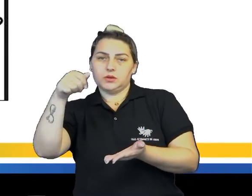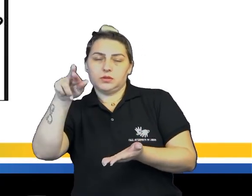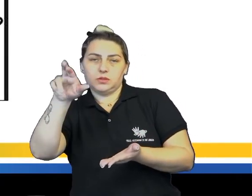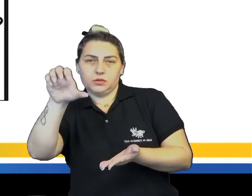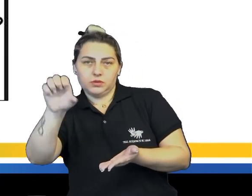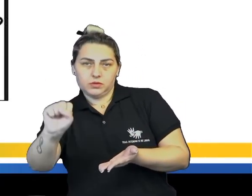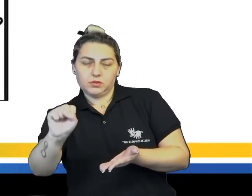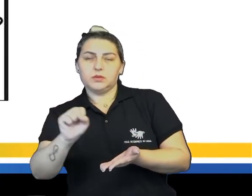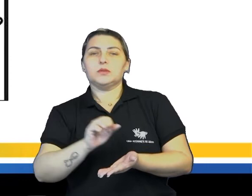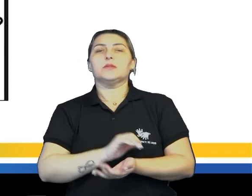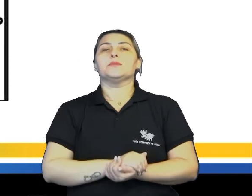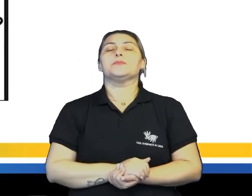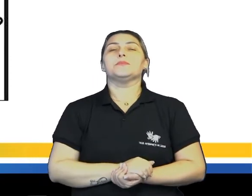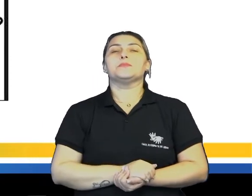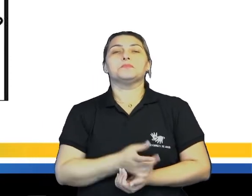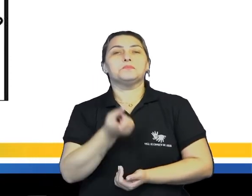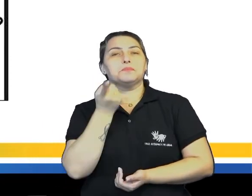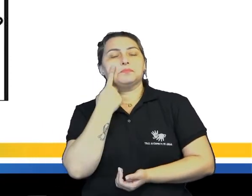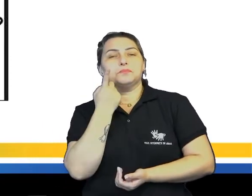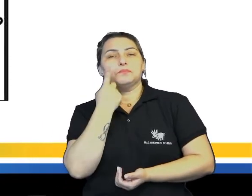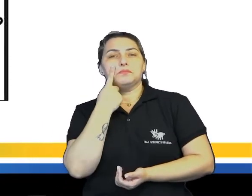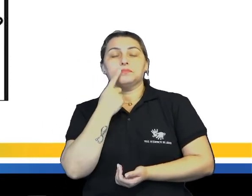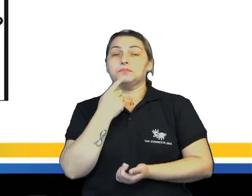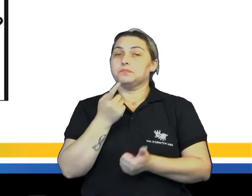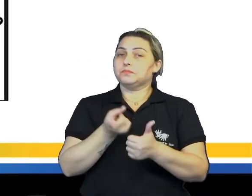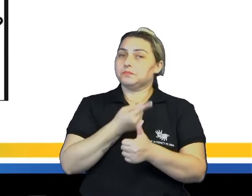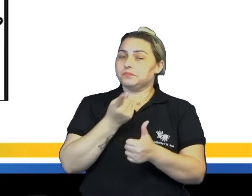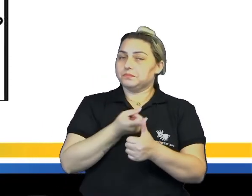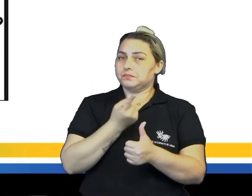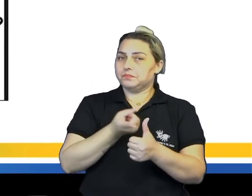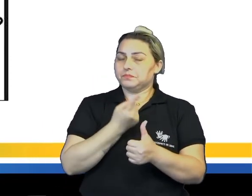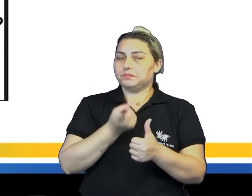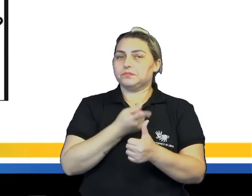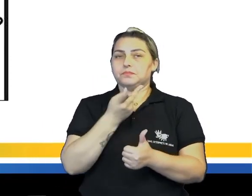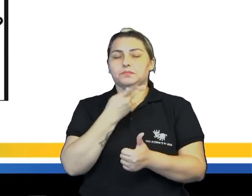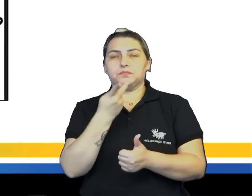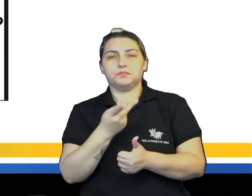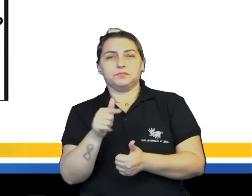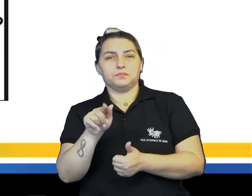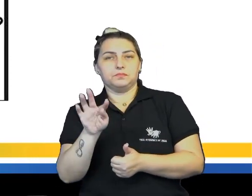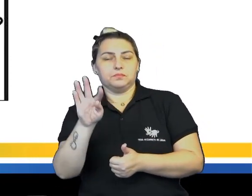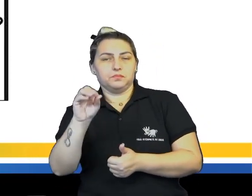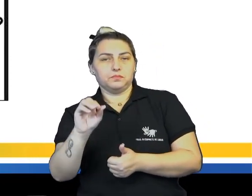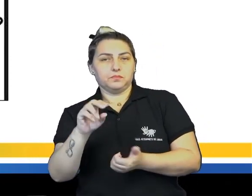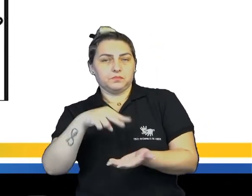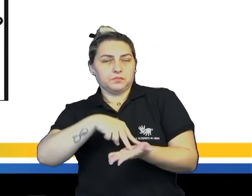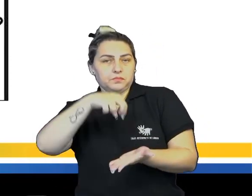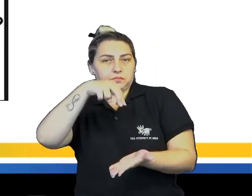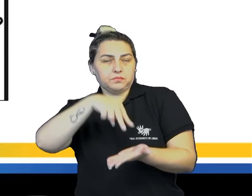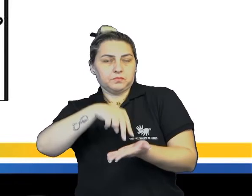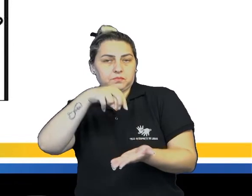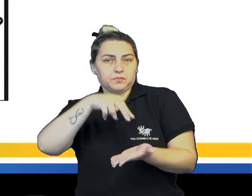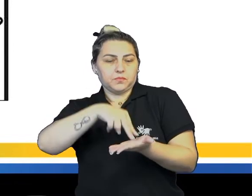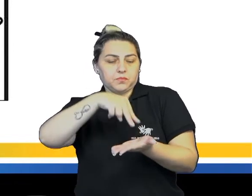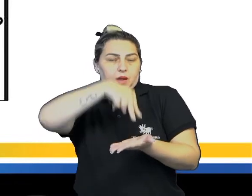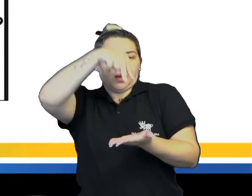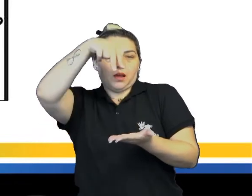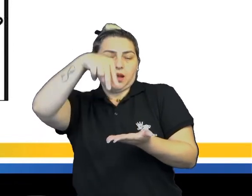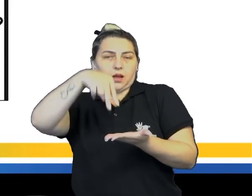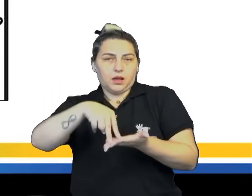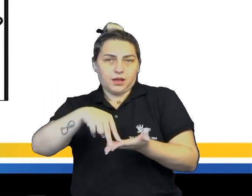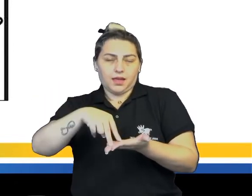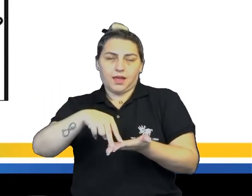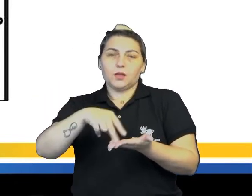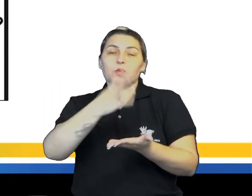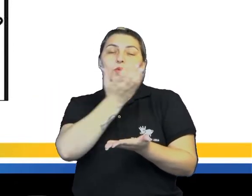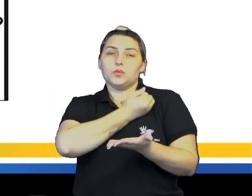analisar essa questão, galerinha. Olha só, a primeira afirmação, ele diz assim, Guto pulou sem saltar nos